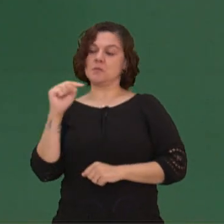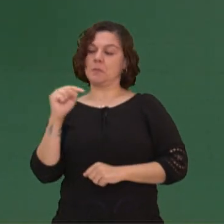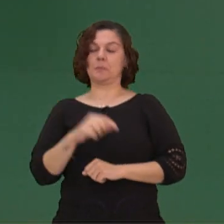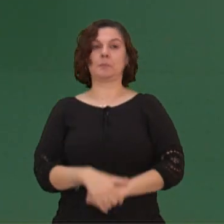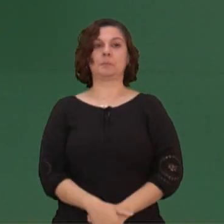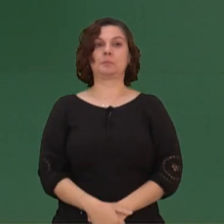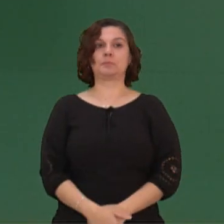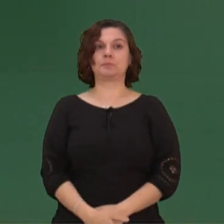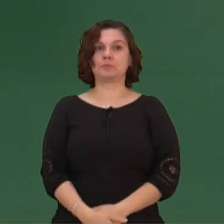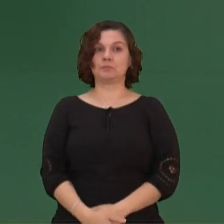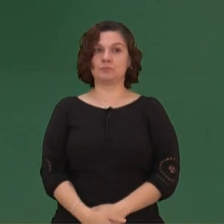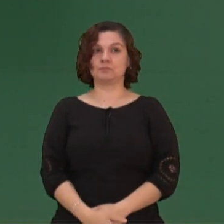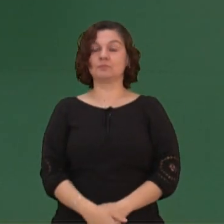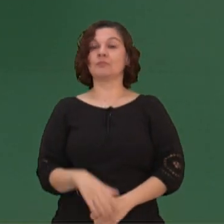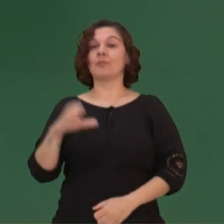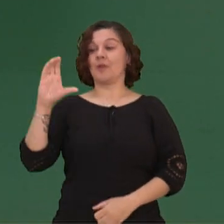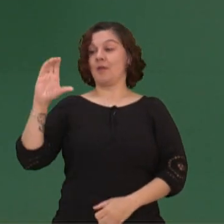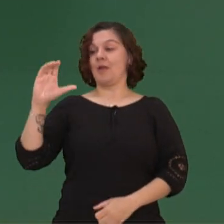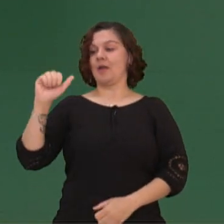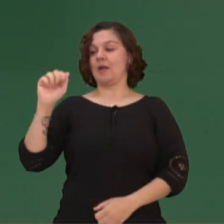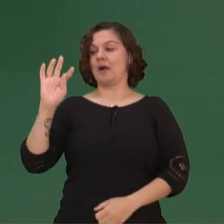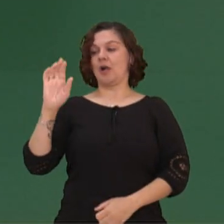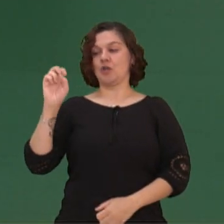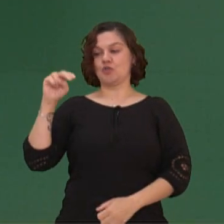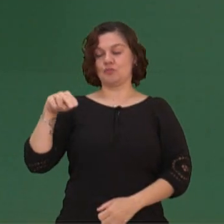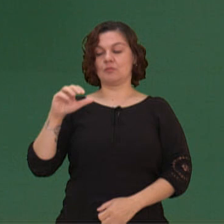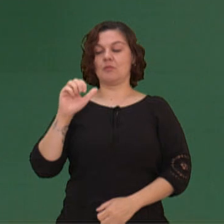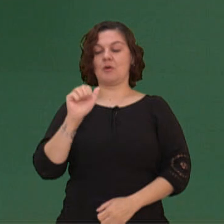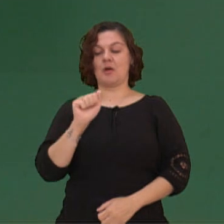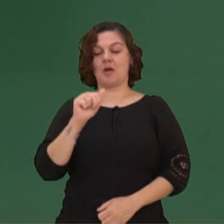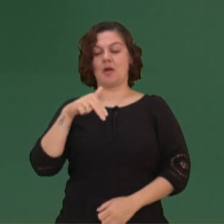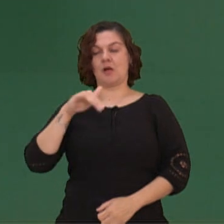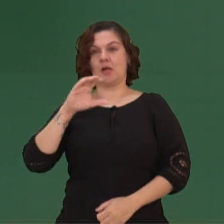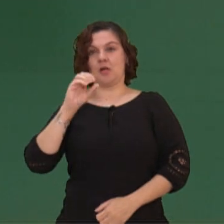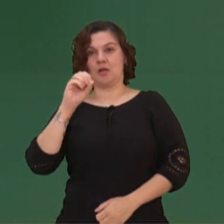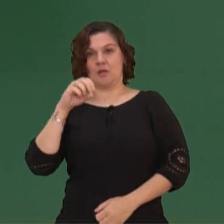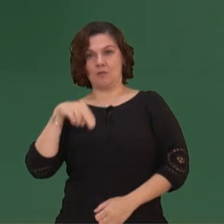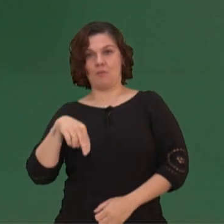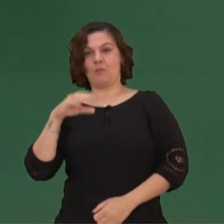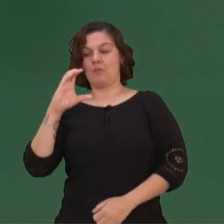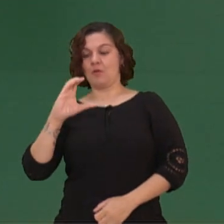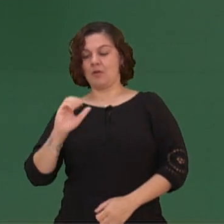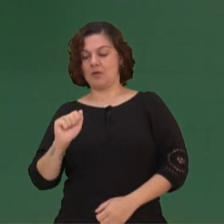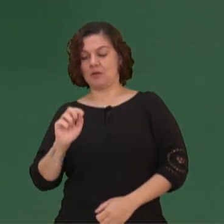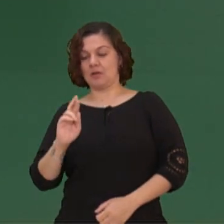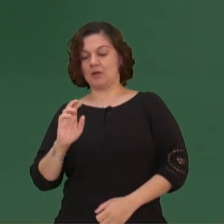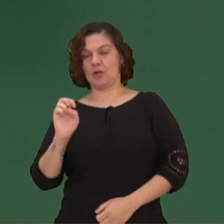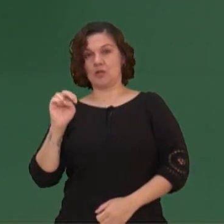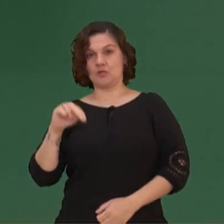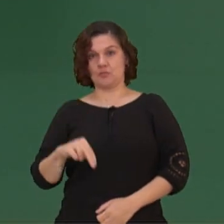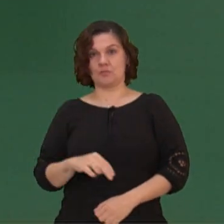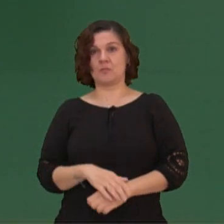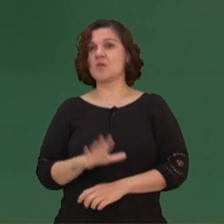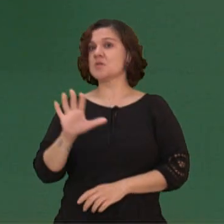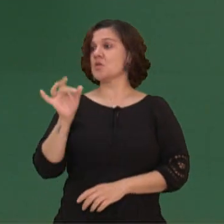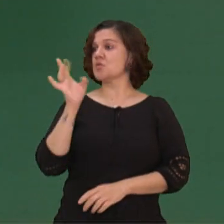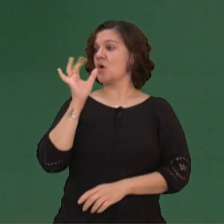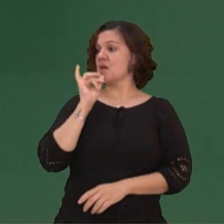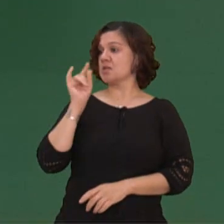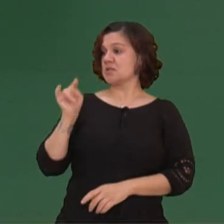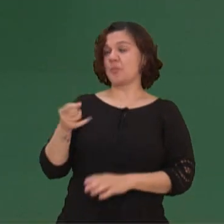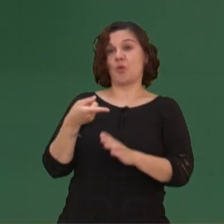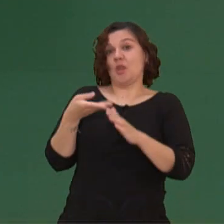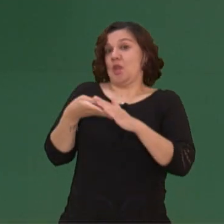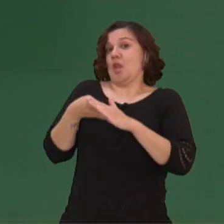elétrons. Cátion, ânion e cátion. Gente, aqui é só um exemplo que eu criei, não é o